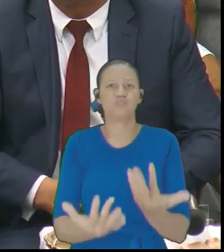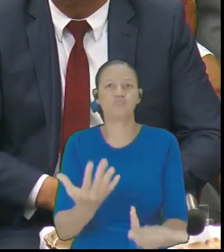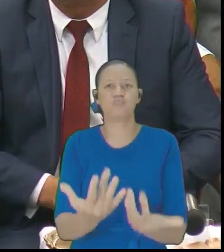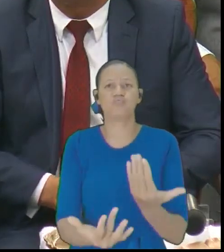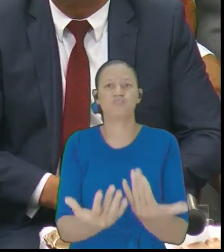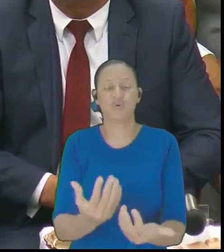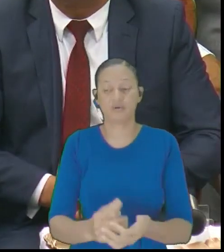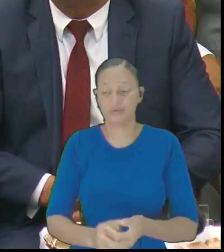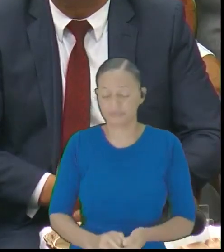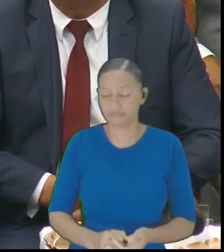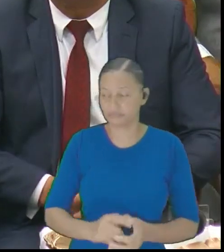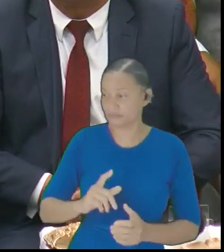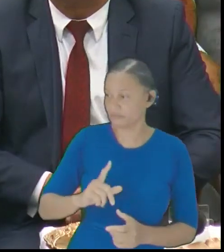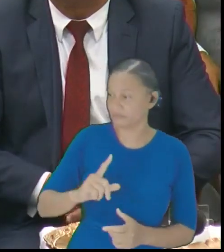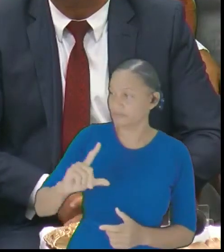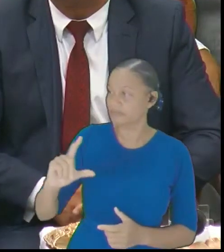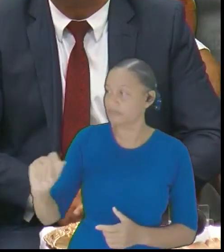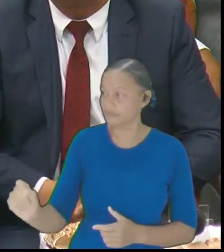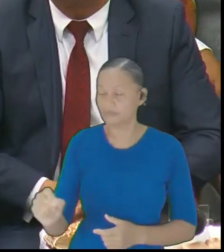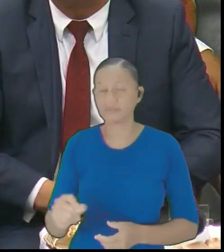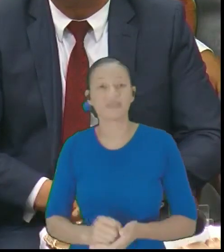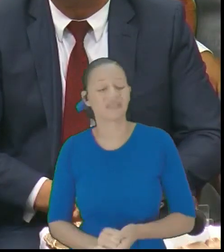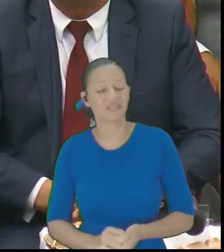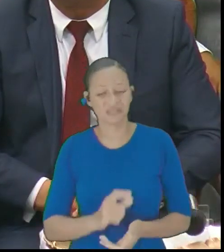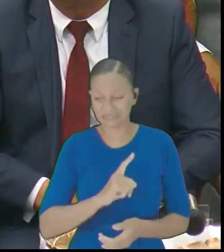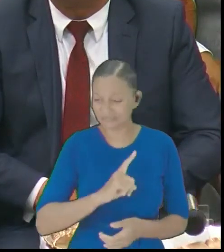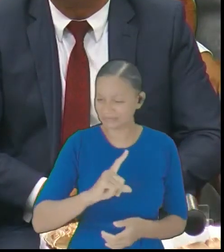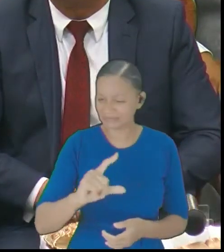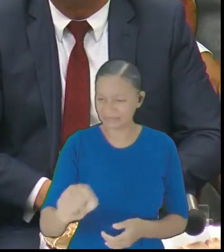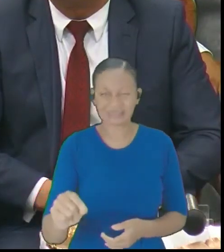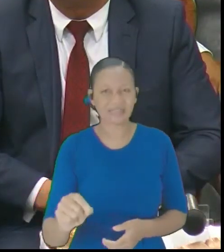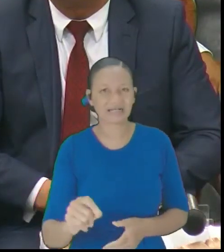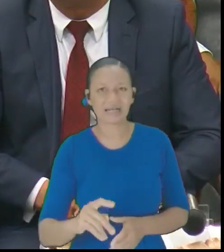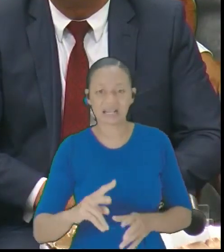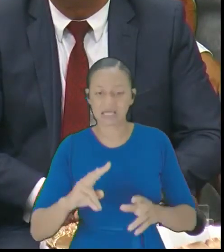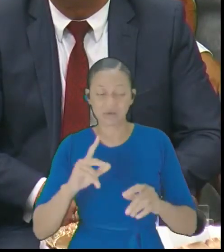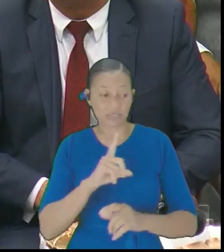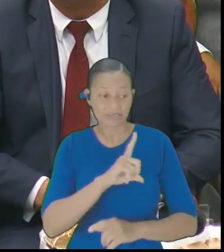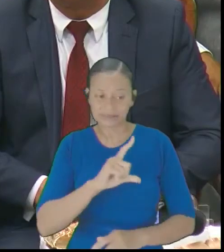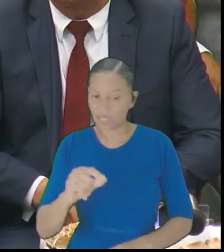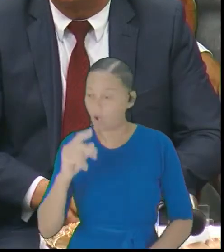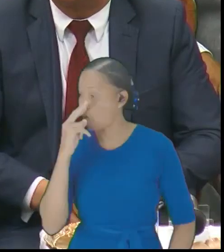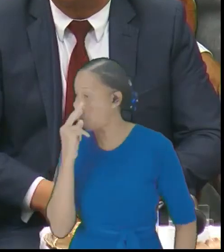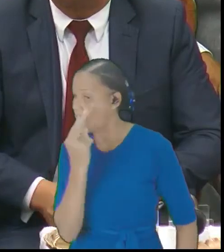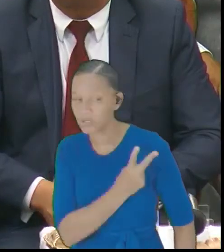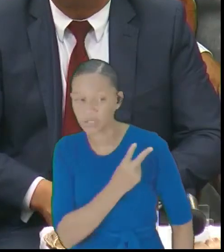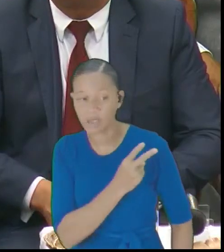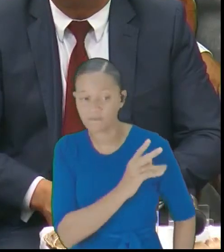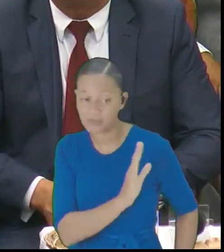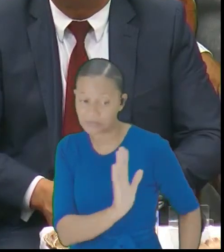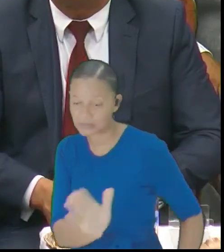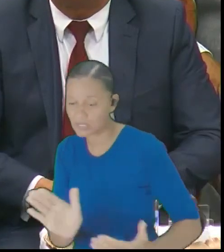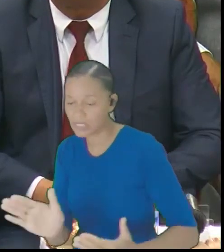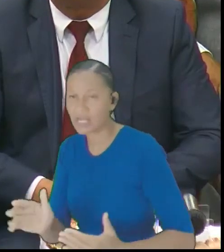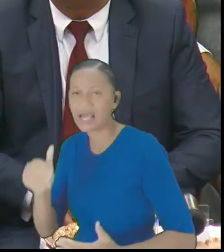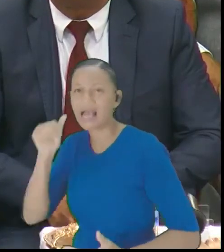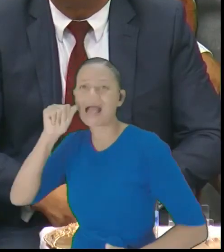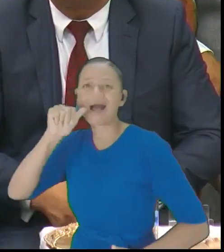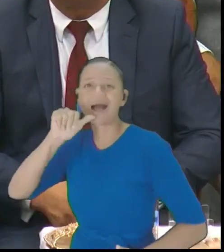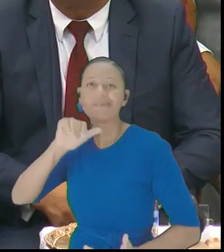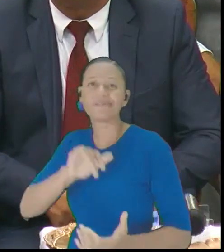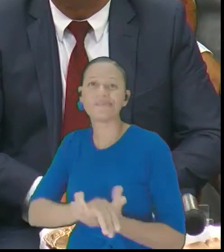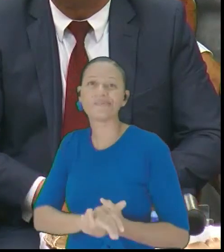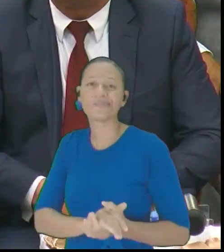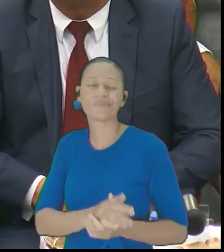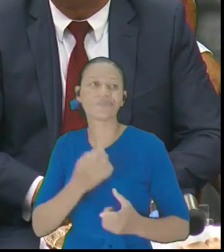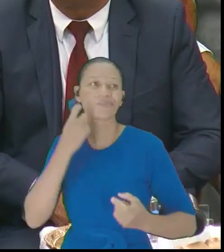E quando vai saindo, a ordem foi: sai e não olhes para. E agora a mulher ficou preocupada com o